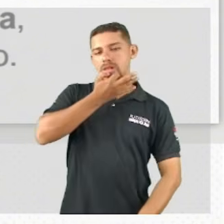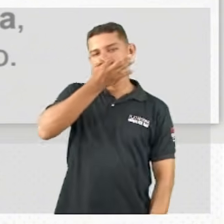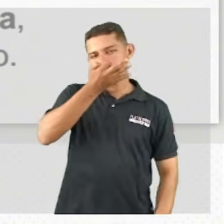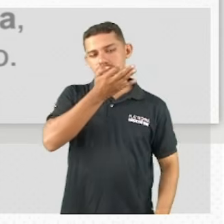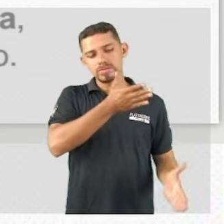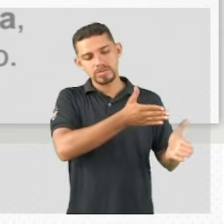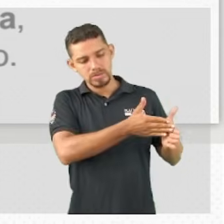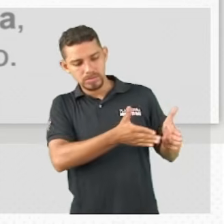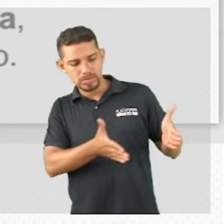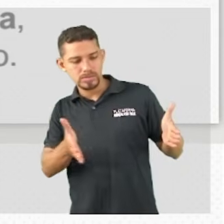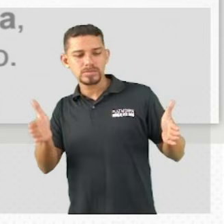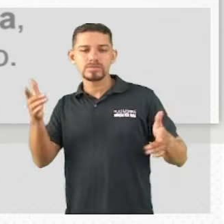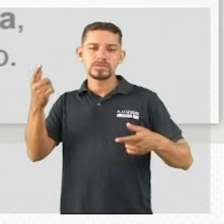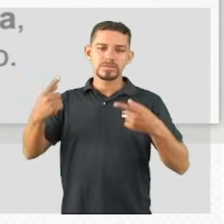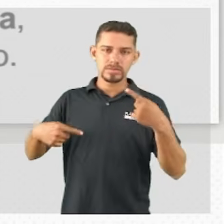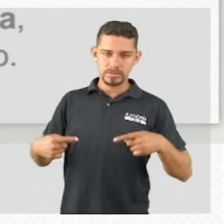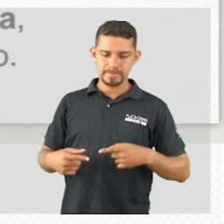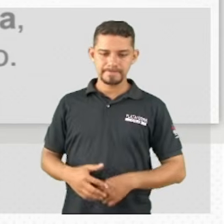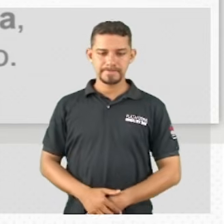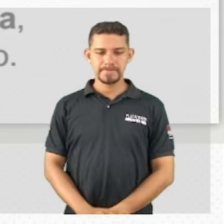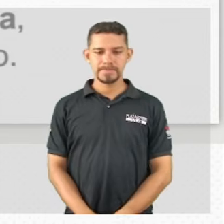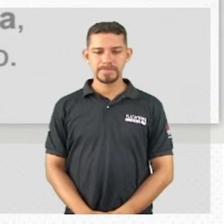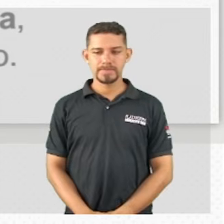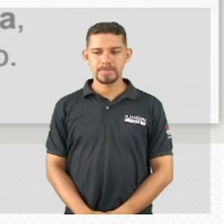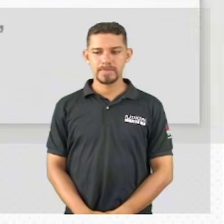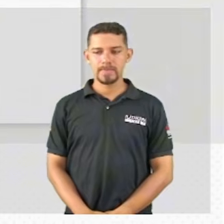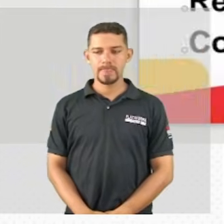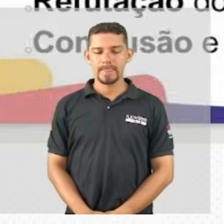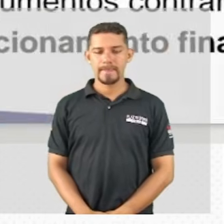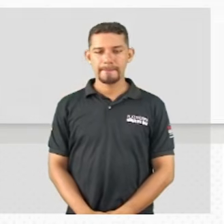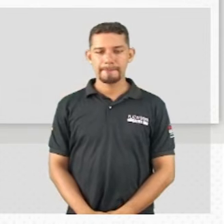durante esse debate.